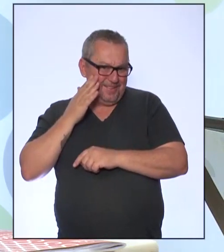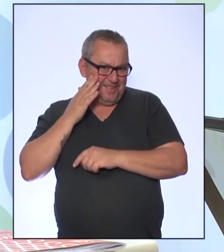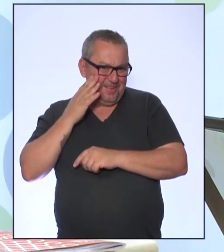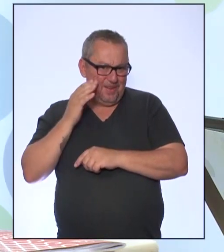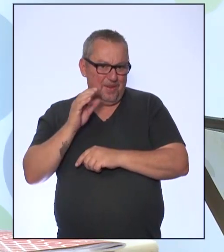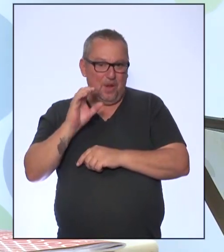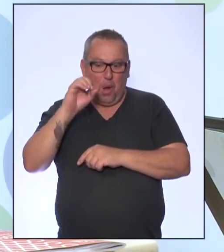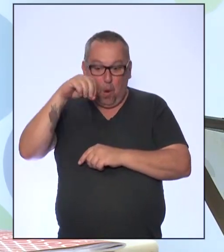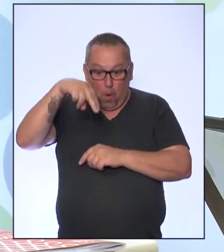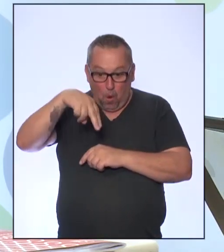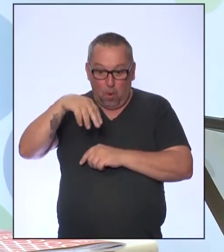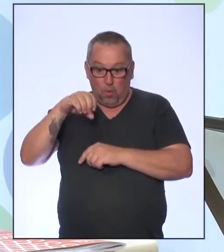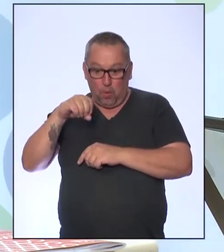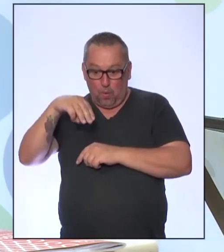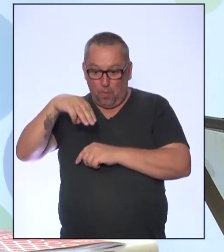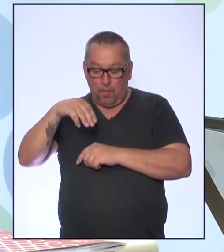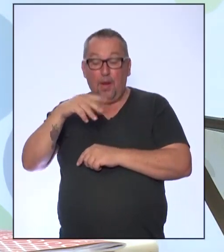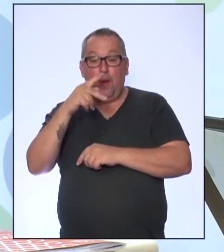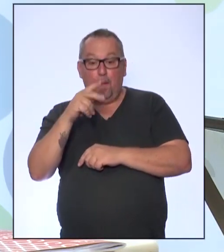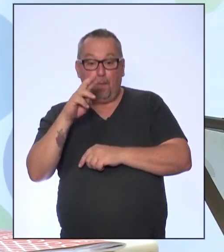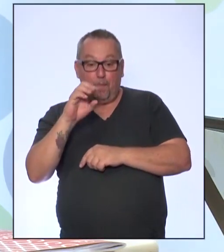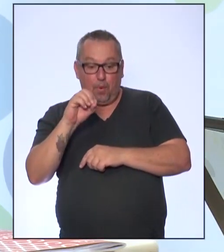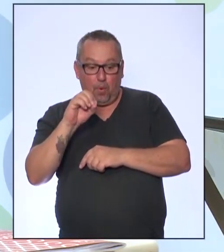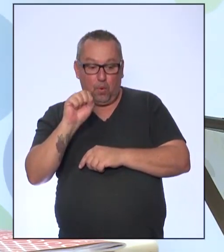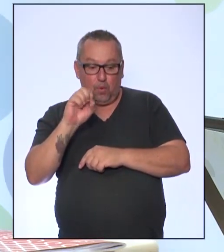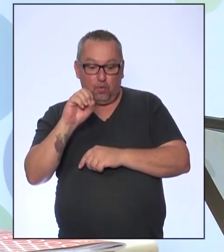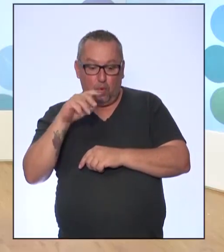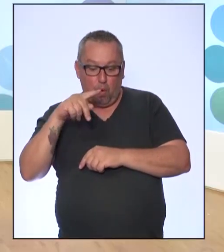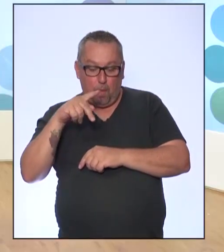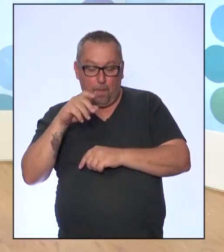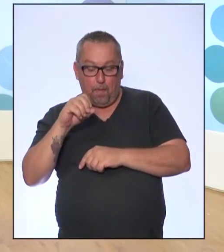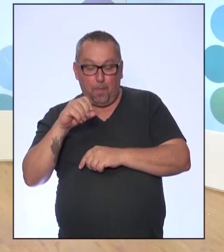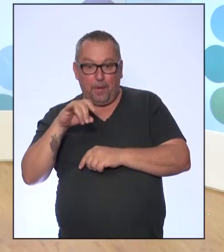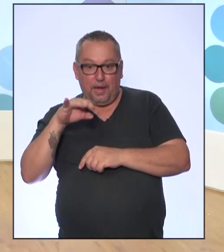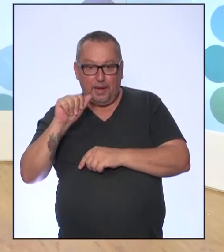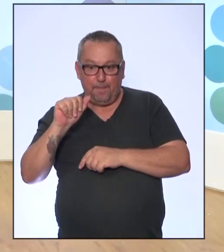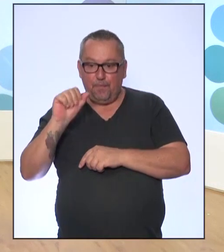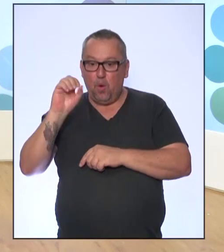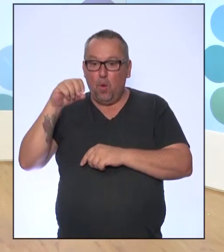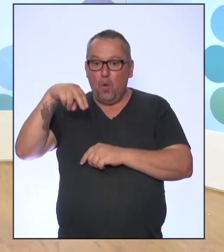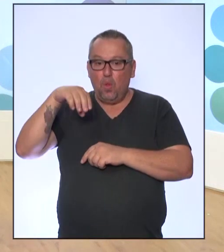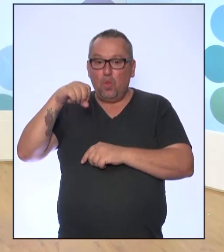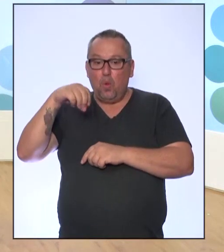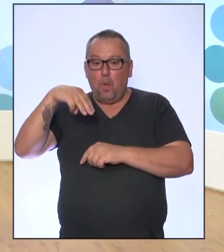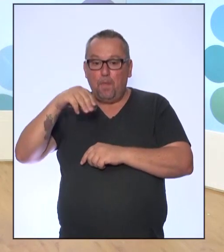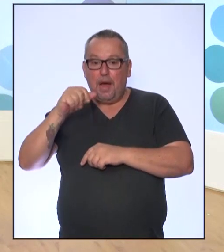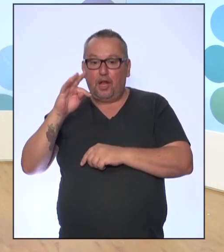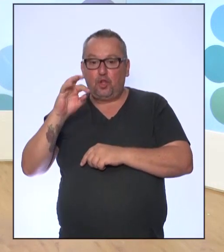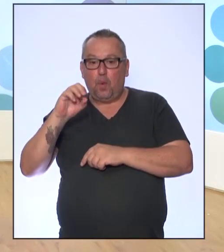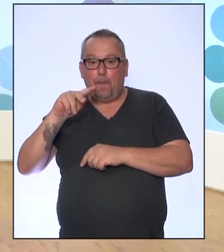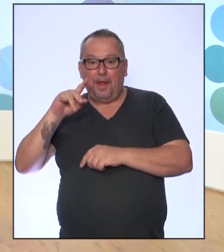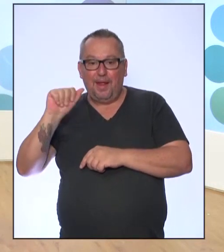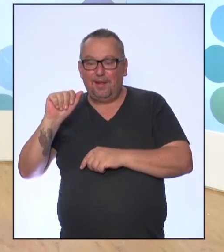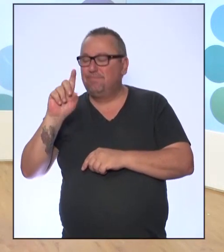palavra bonita. Mais uma palavra, ó. Prosopopeia, onomatopeia. Nossa, é muito peia, não é mesmo, Dani?